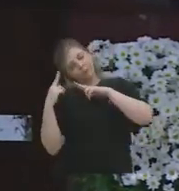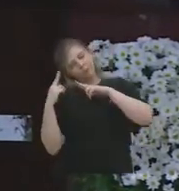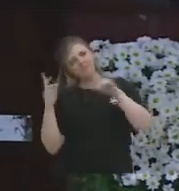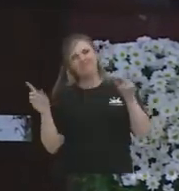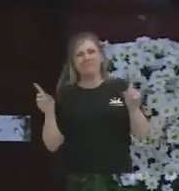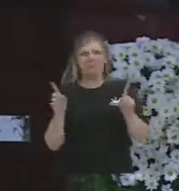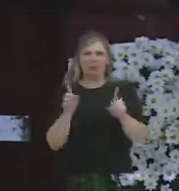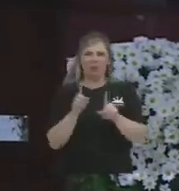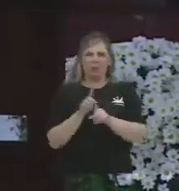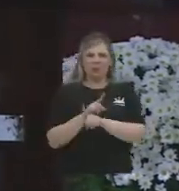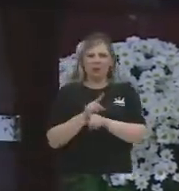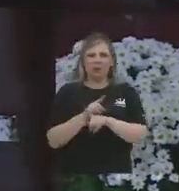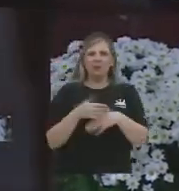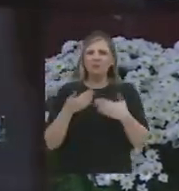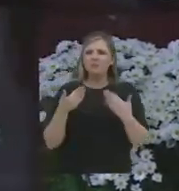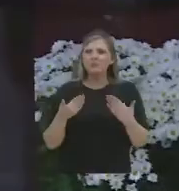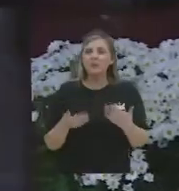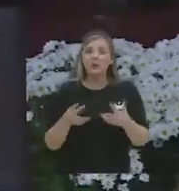Percebem?